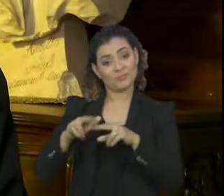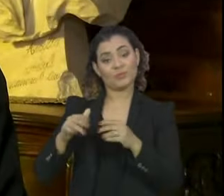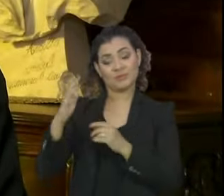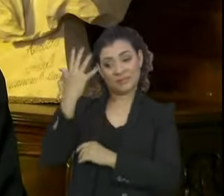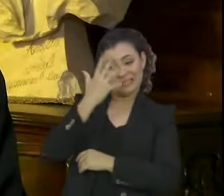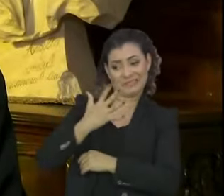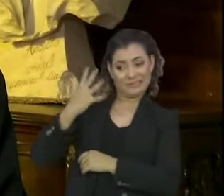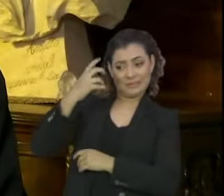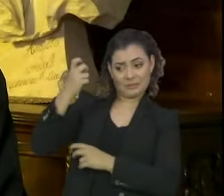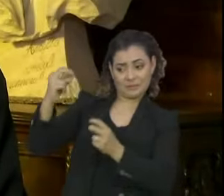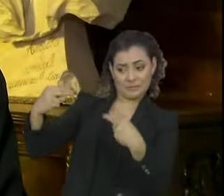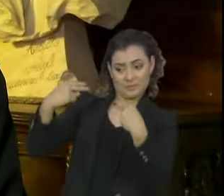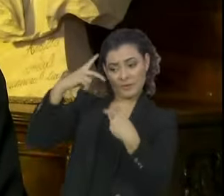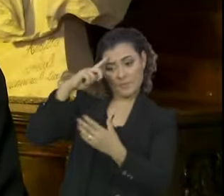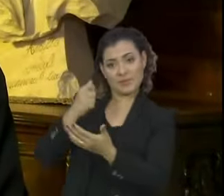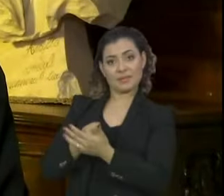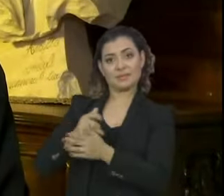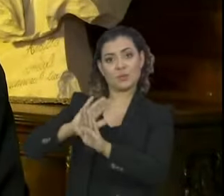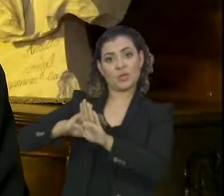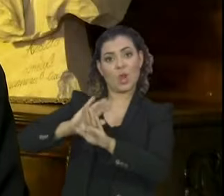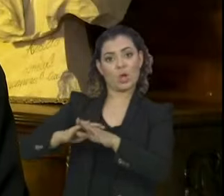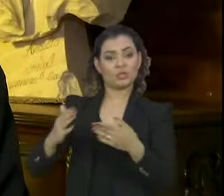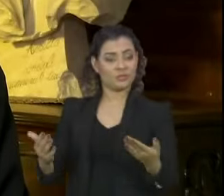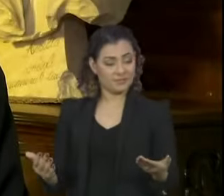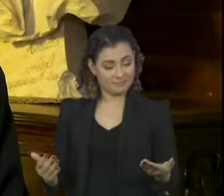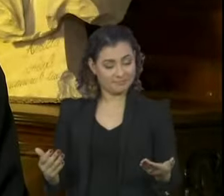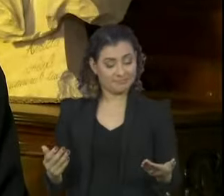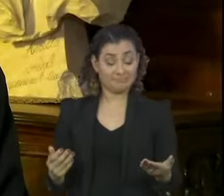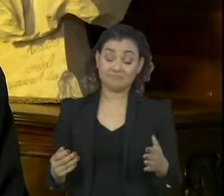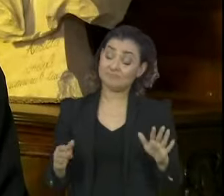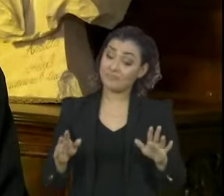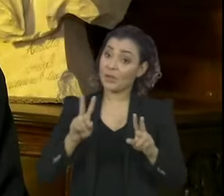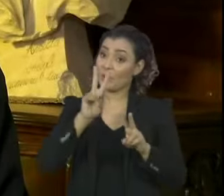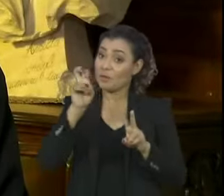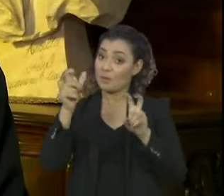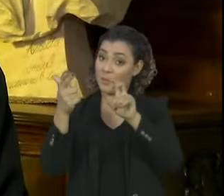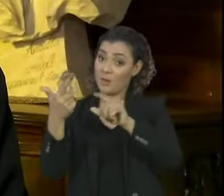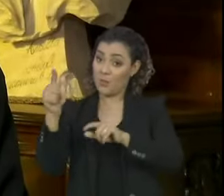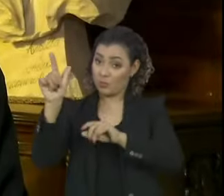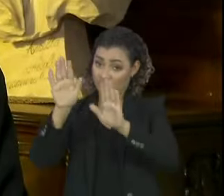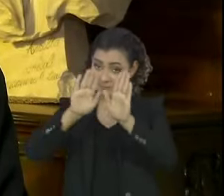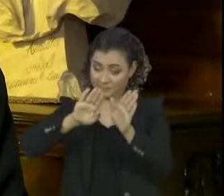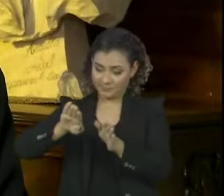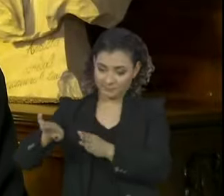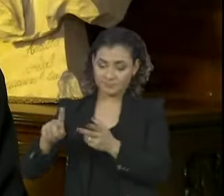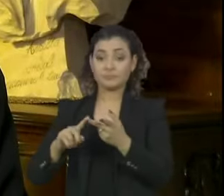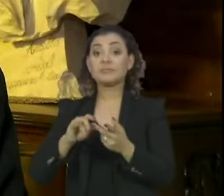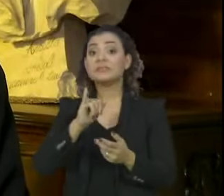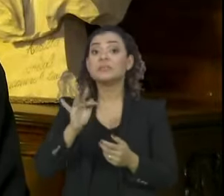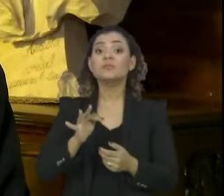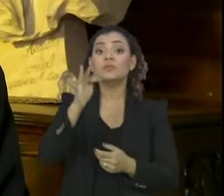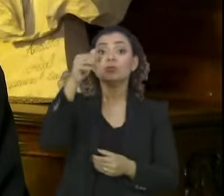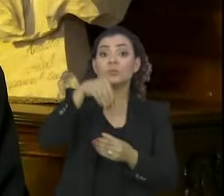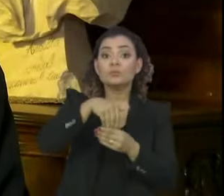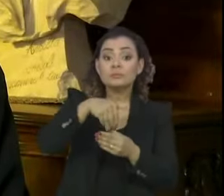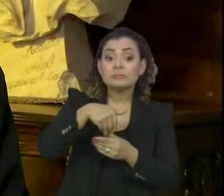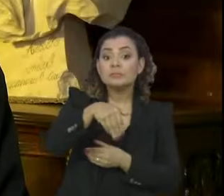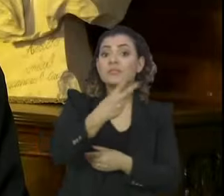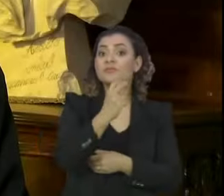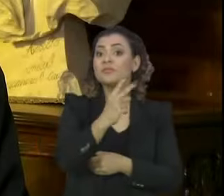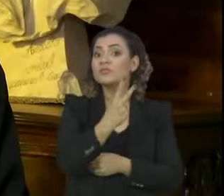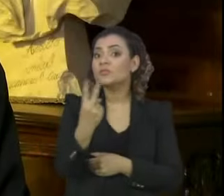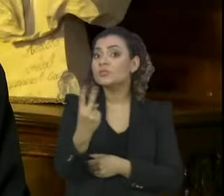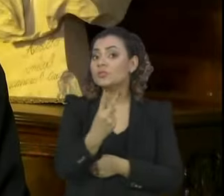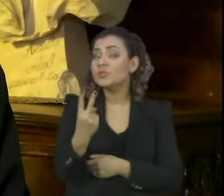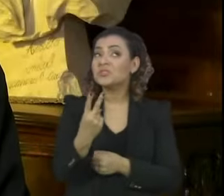interpretadas também do ponto de vista ideológico agora quanto a outra questão se nas próximas eleições nós